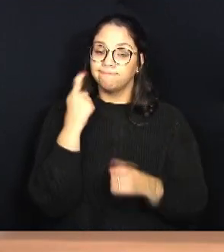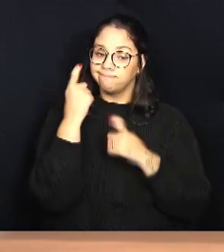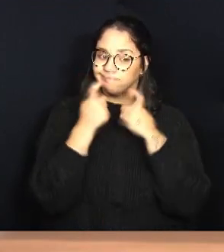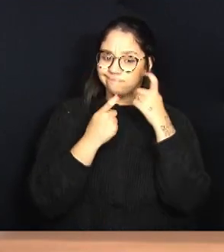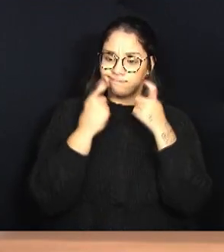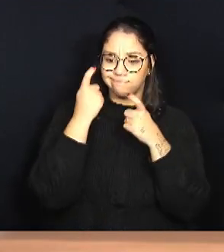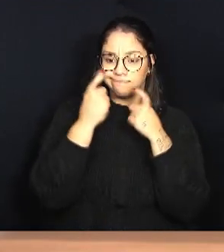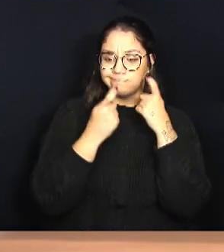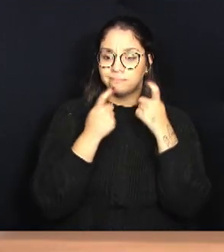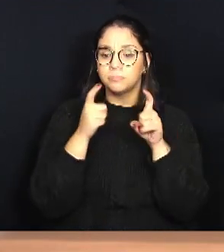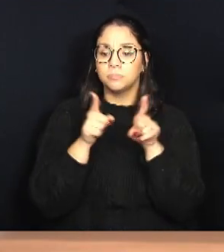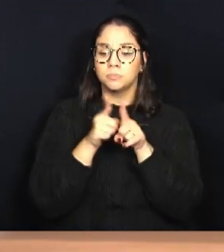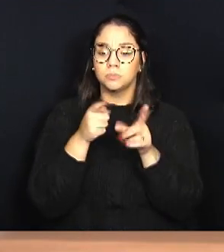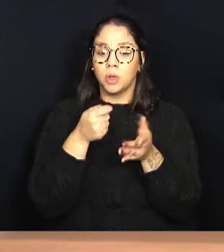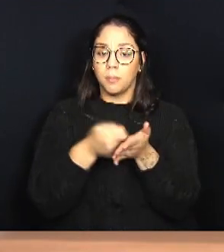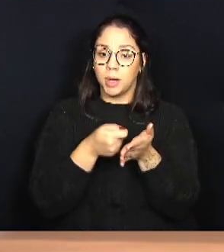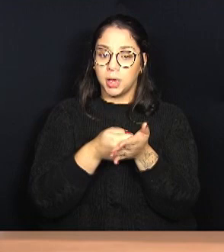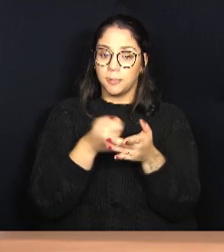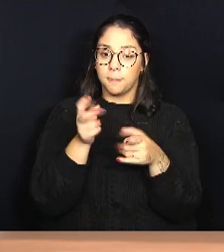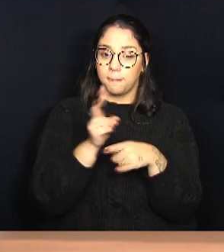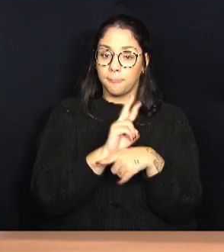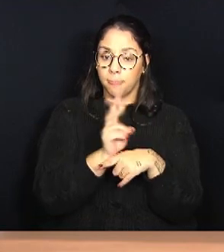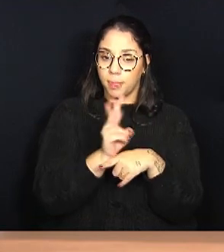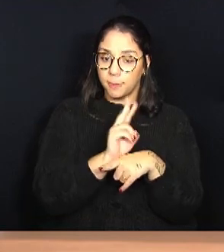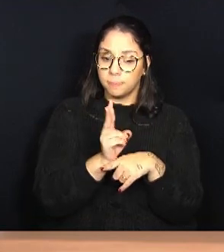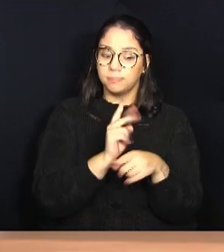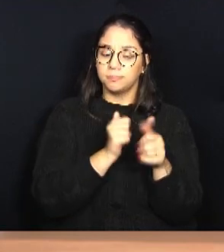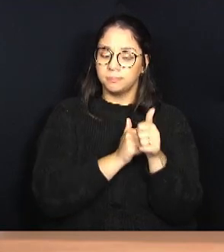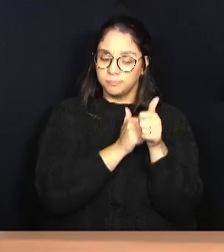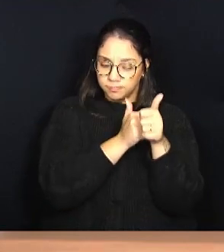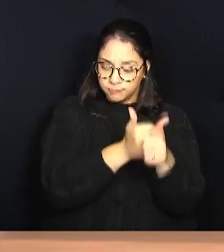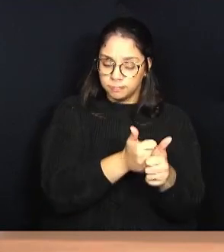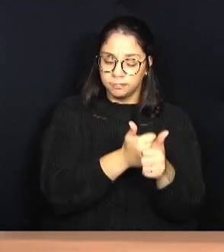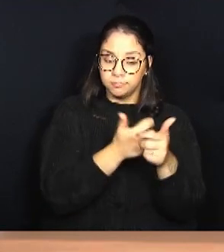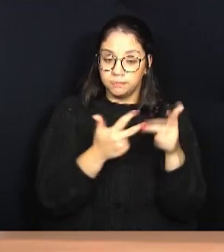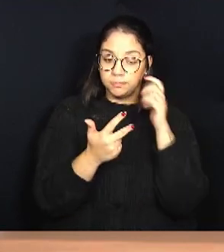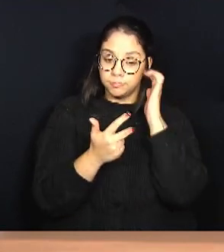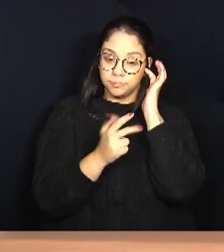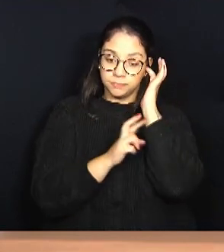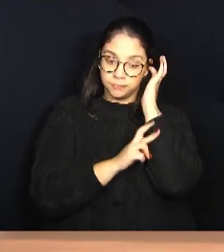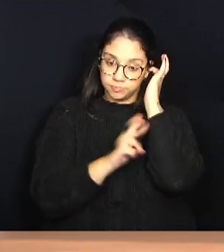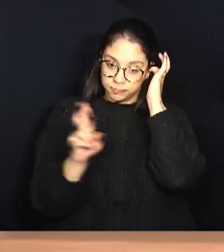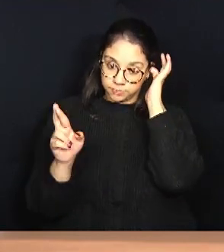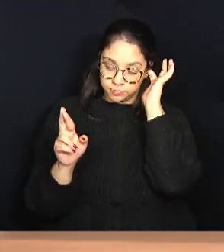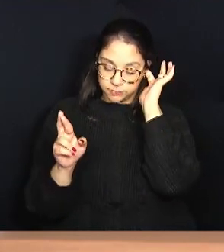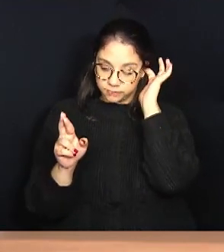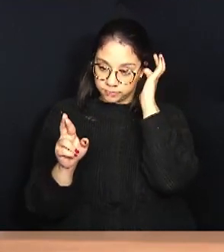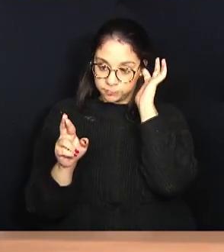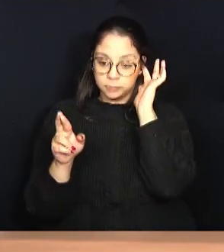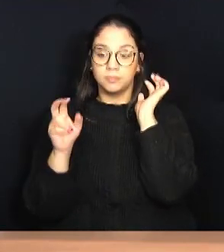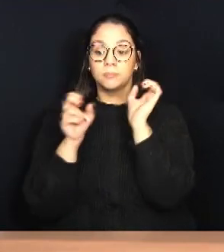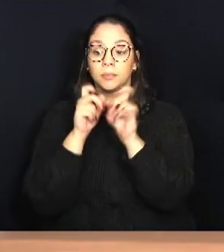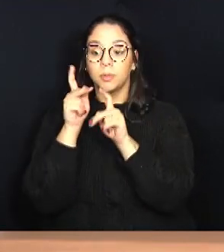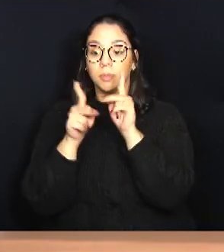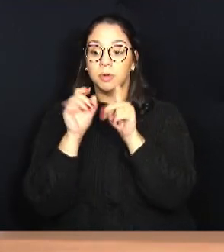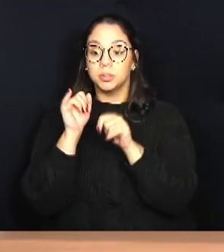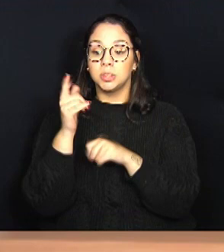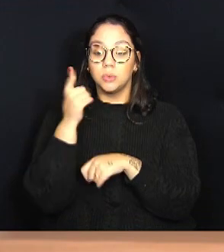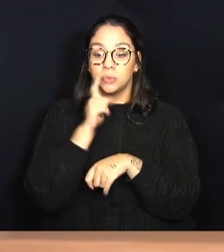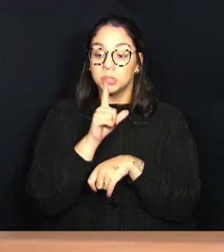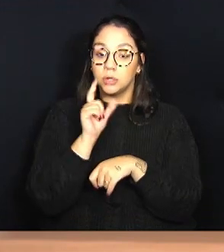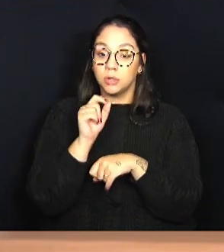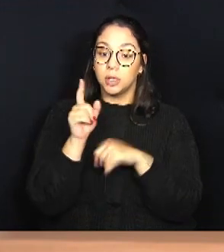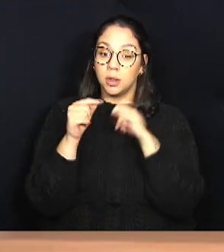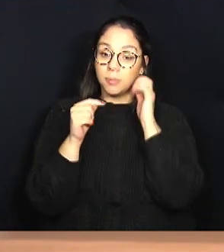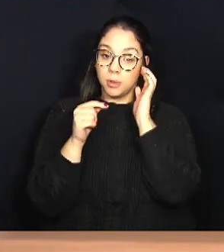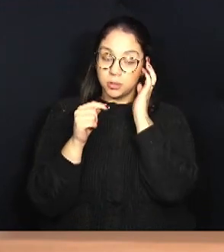preocupação e até o dever de acompanhar para dar satisfação, retorno. Então, se a gente conseguisse já a partir da próxima, e